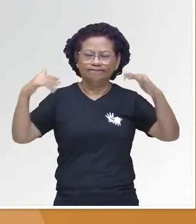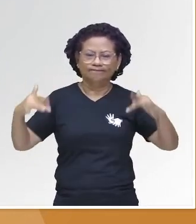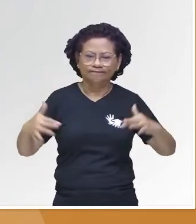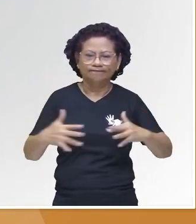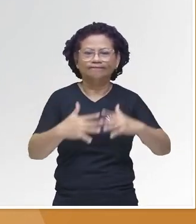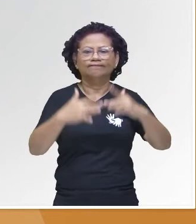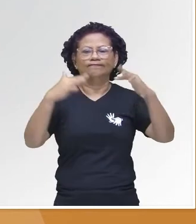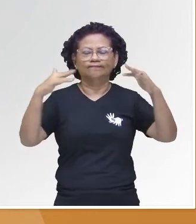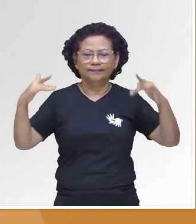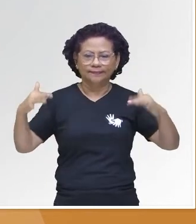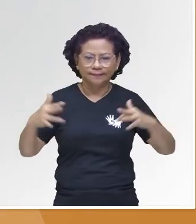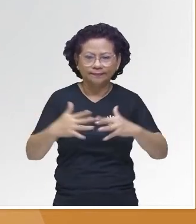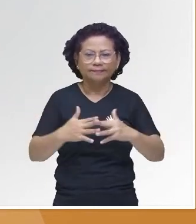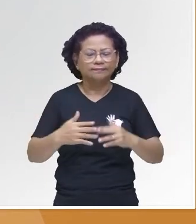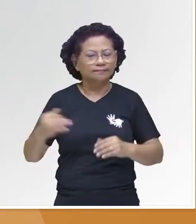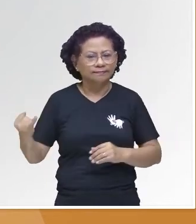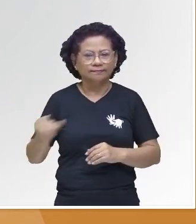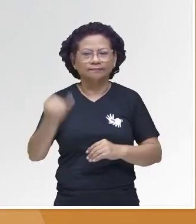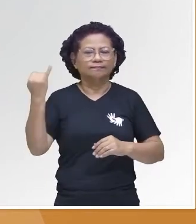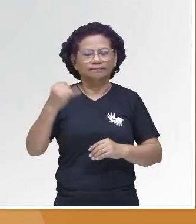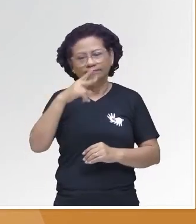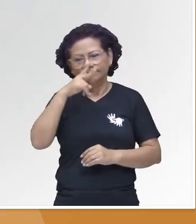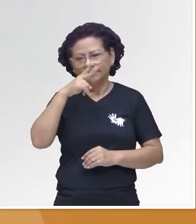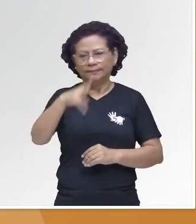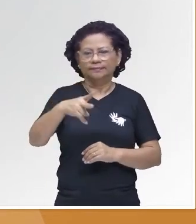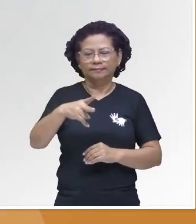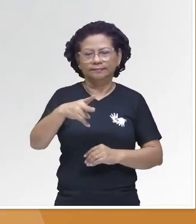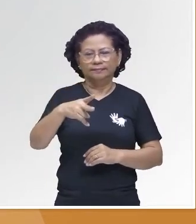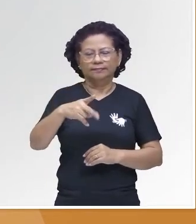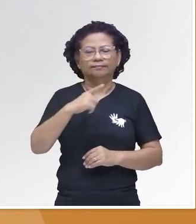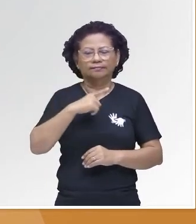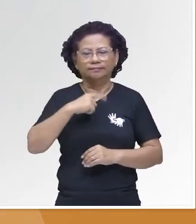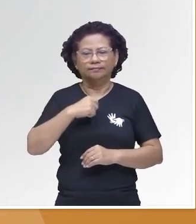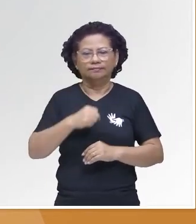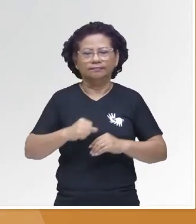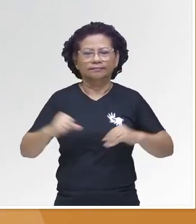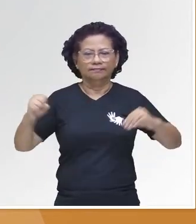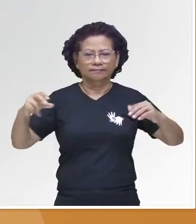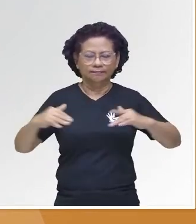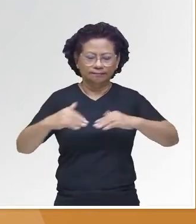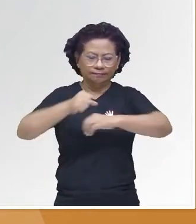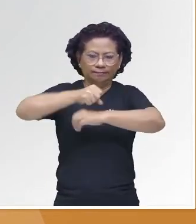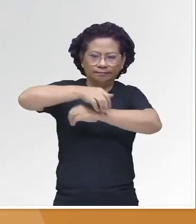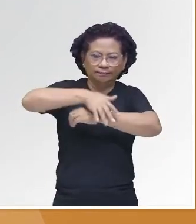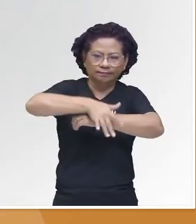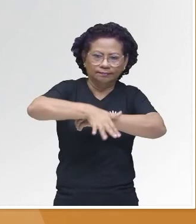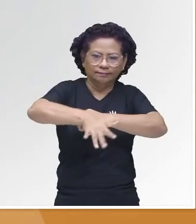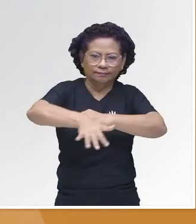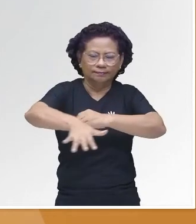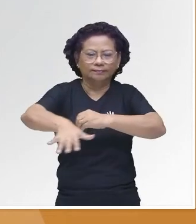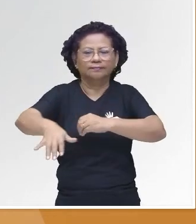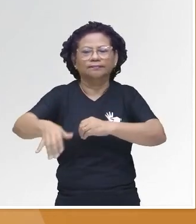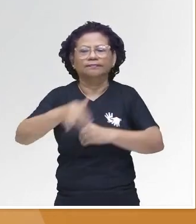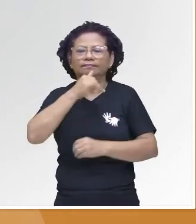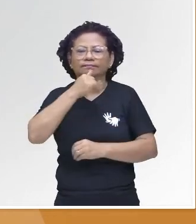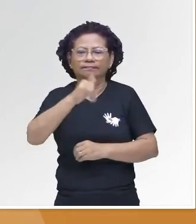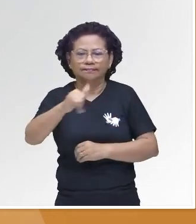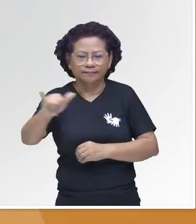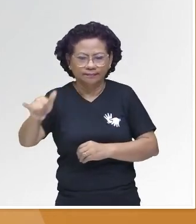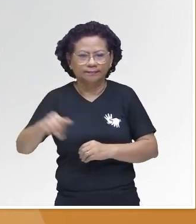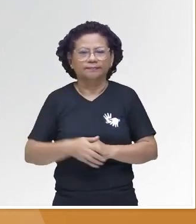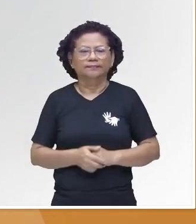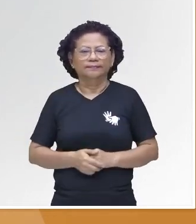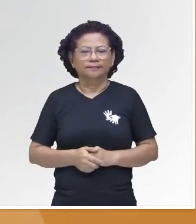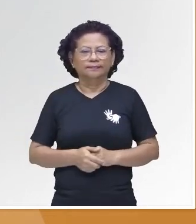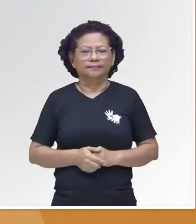eles têm desníveis, e isso tudo ajuda na produção da hidroeletricidade, tá? Energia